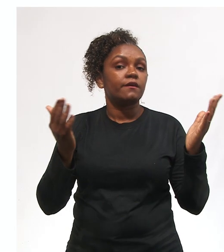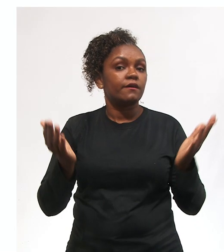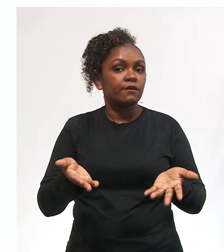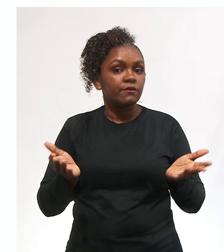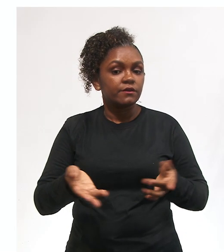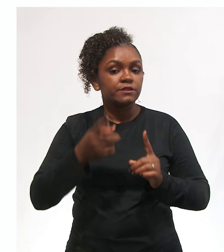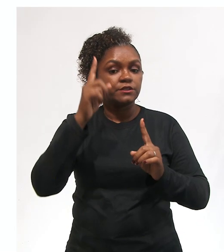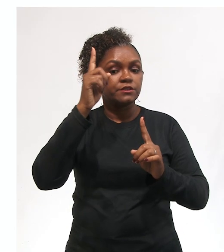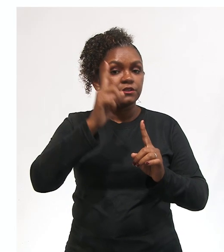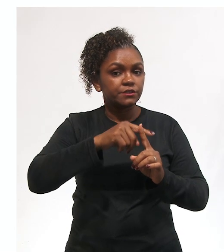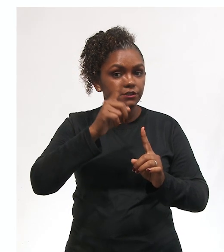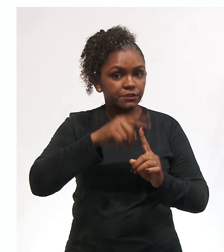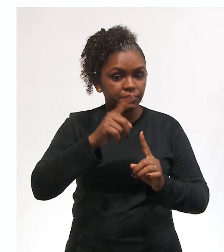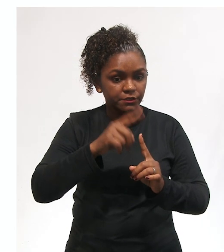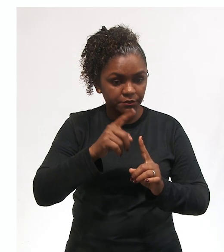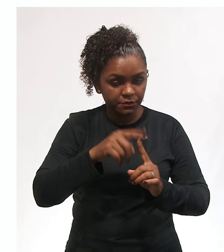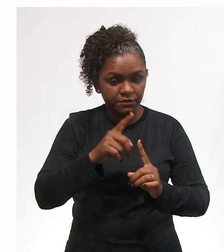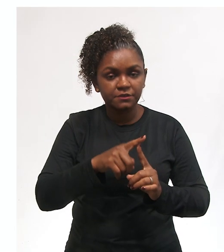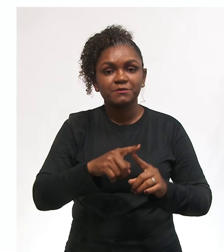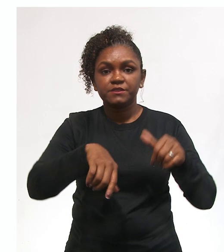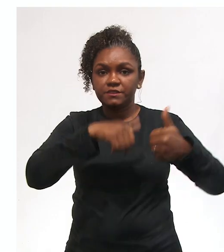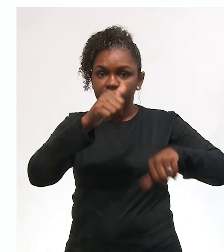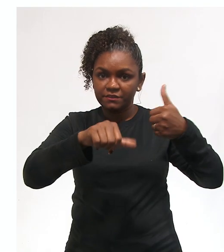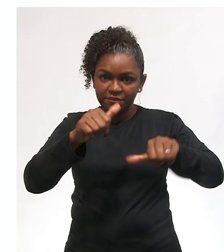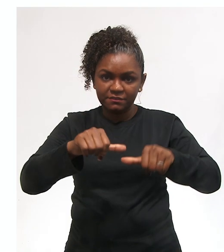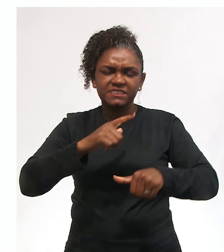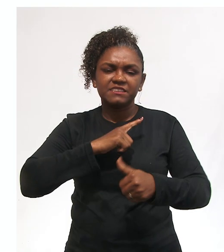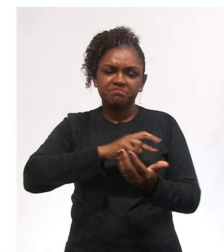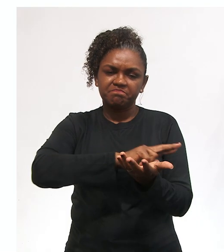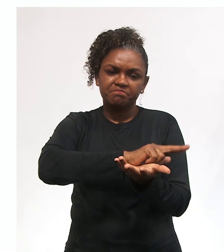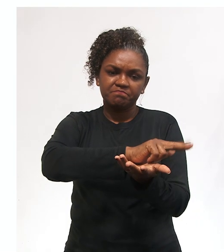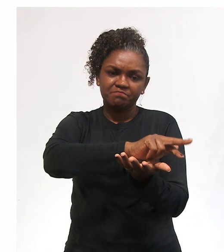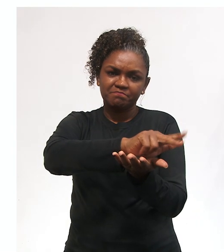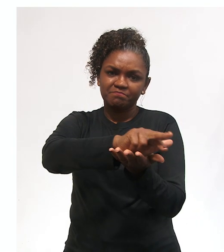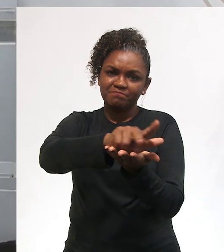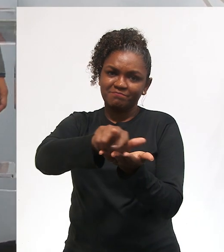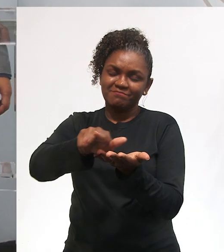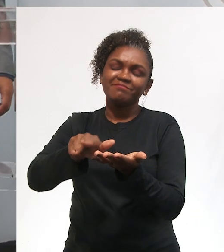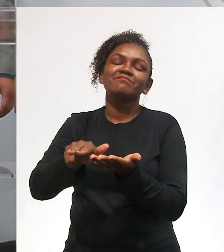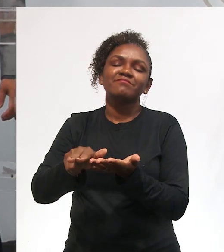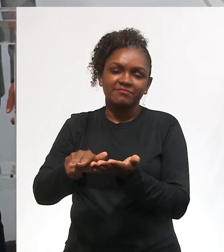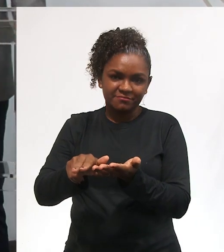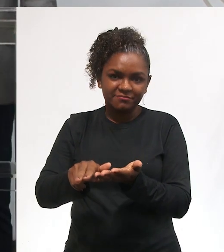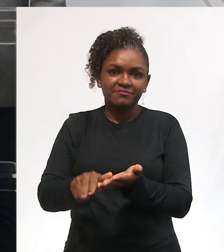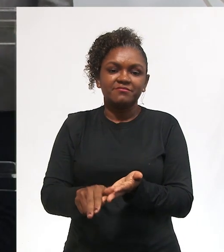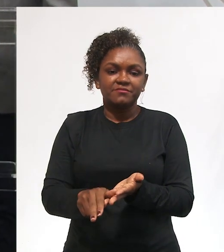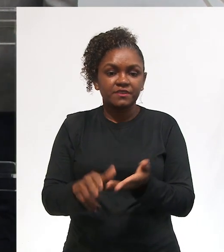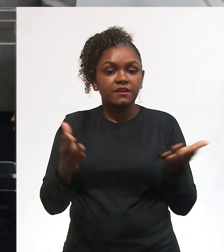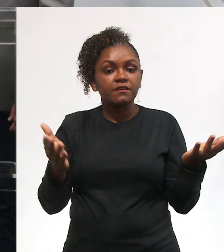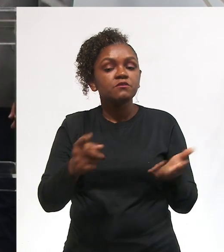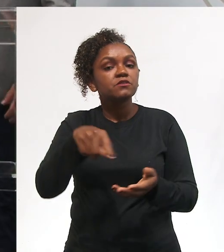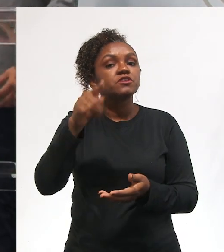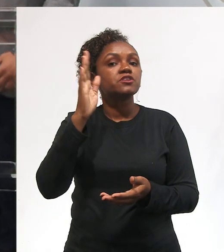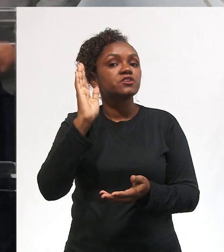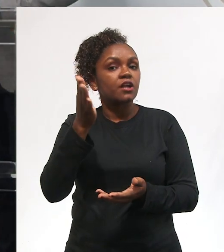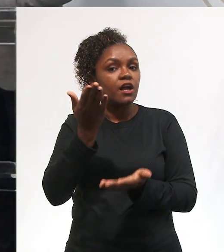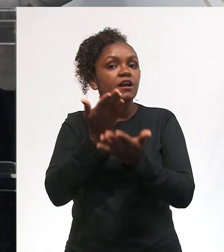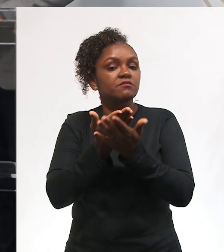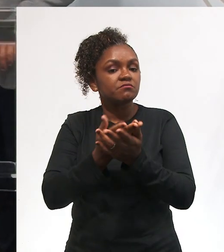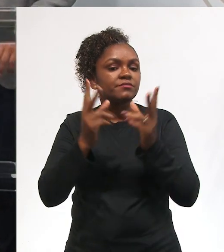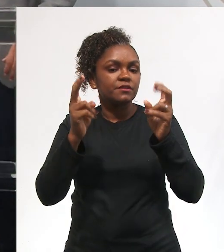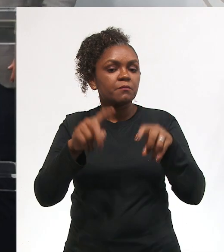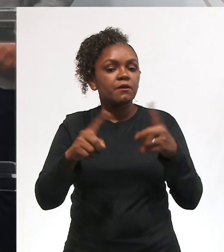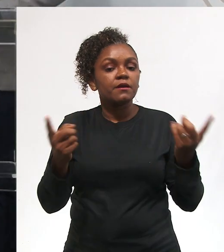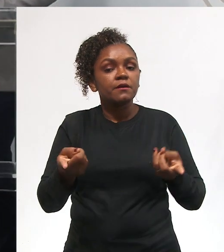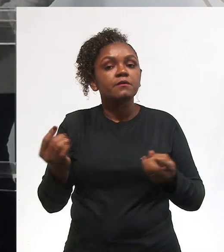de ensino e aprendizagem. Então, existem vários tipos de avaliação, né? Muitos de vocês já estudaram isso que eu vou mostrar aqui agora, mas é importante a gente